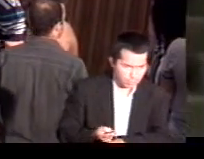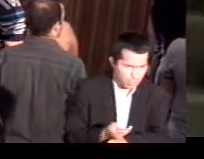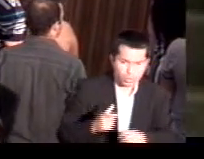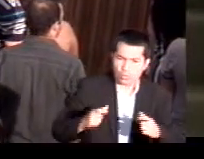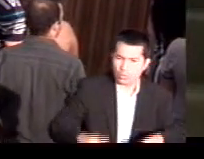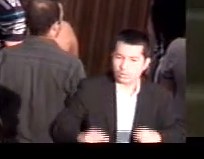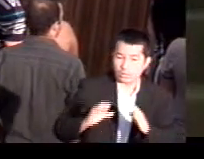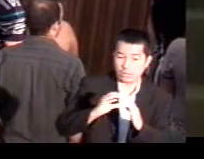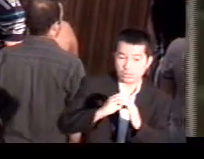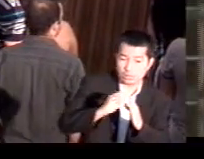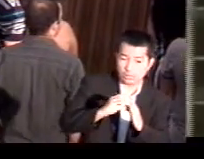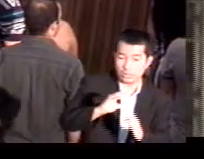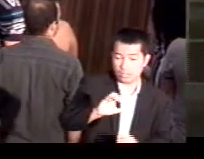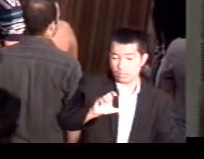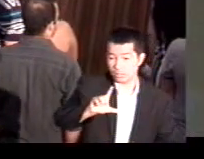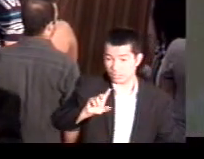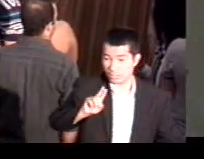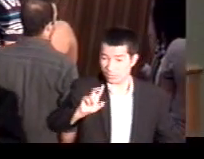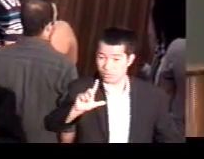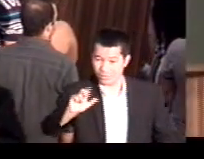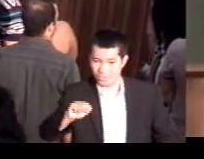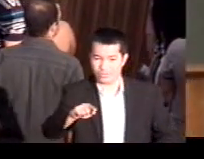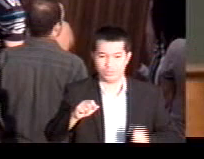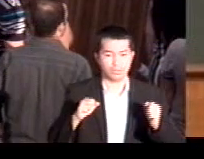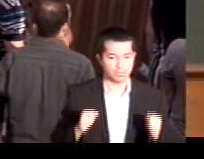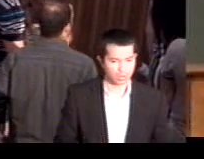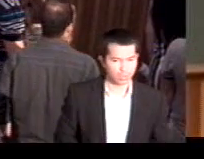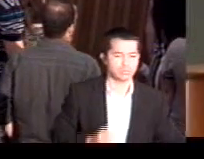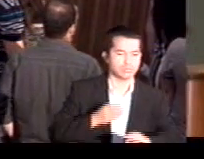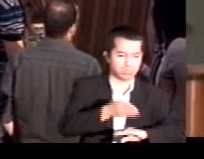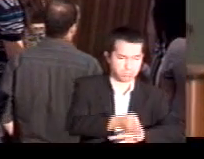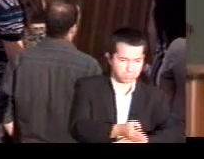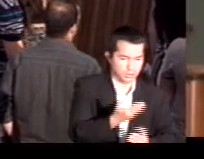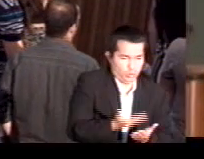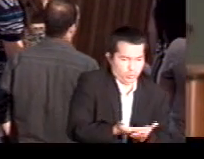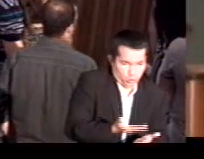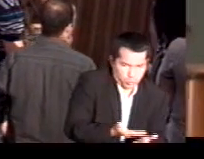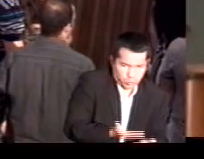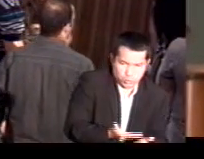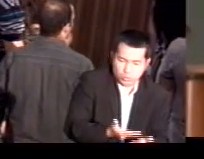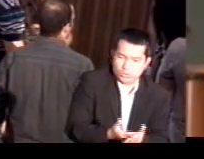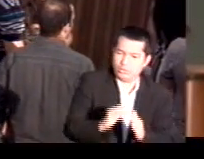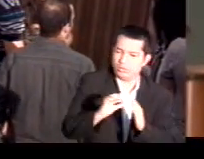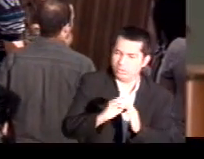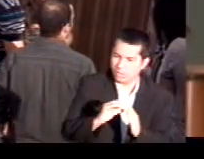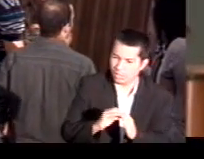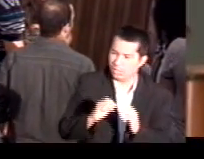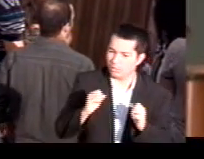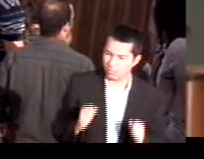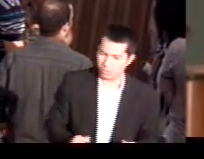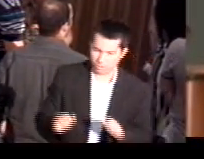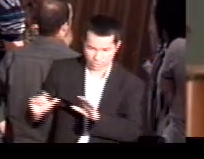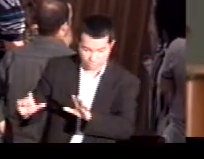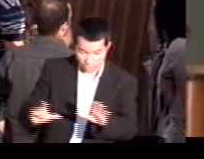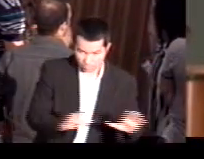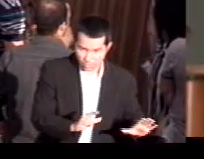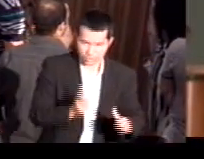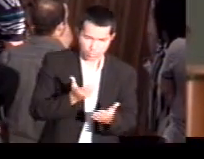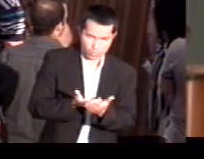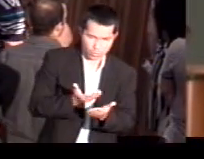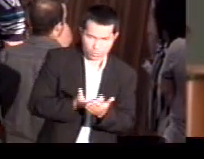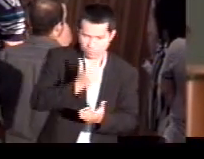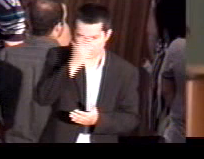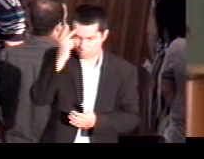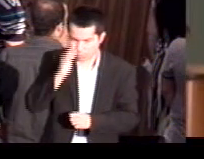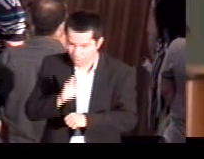vivendo essa batalha. Não precisa dizer detalhes, estou vivendo uma batalha profunda dentro da minha alma. E toda semana vai ter gente orando por